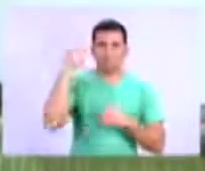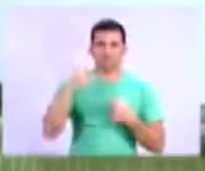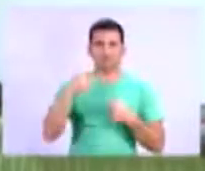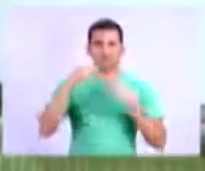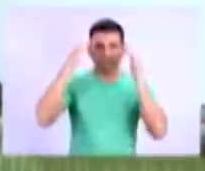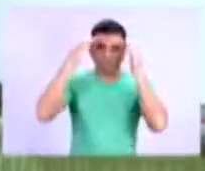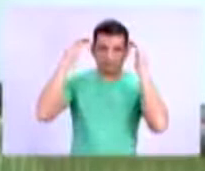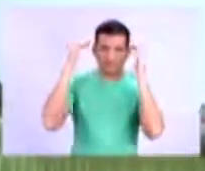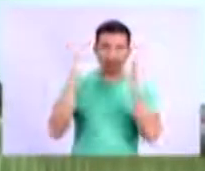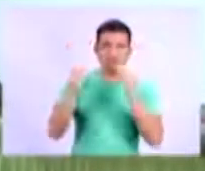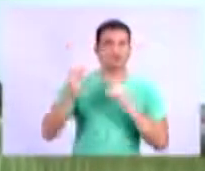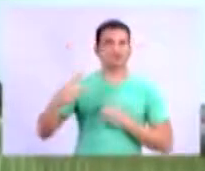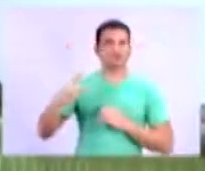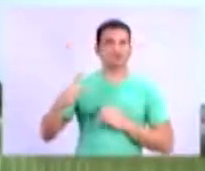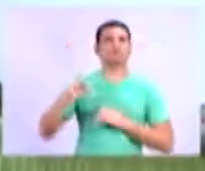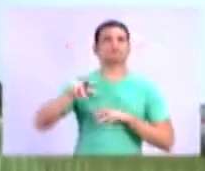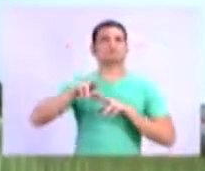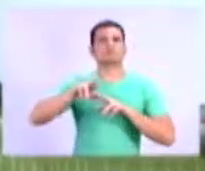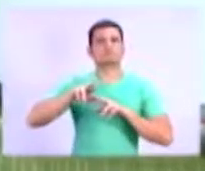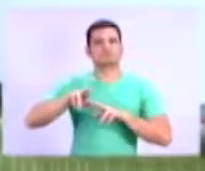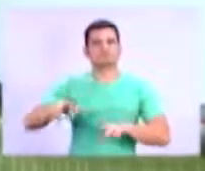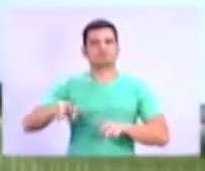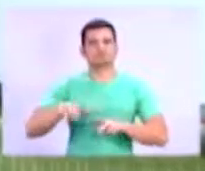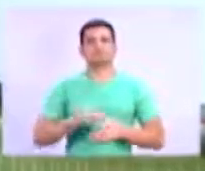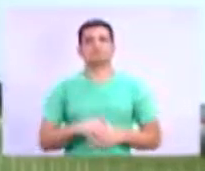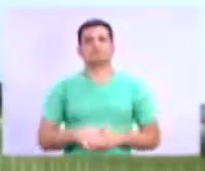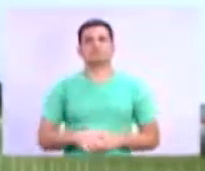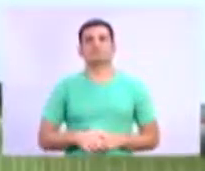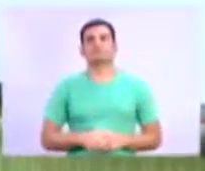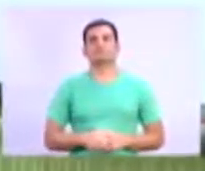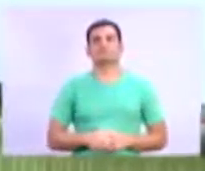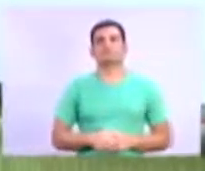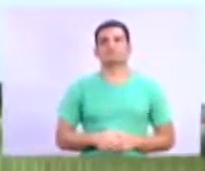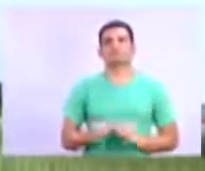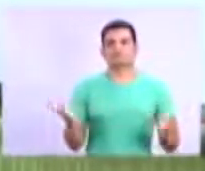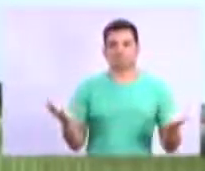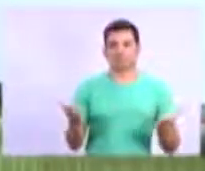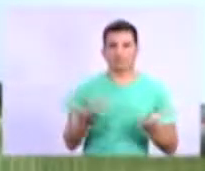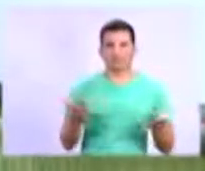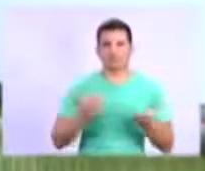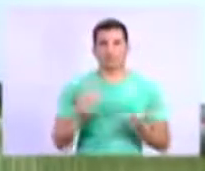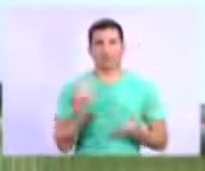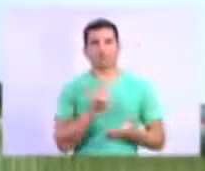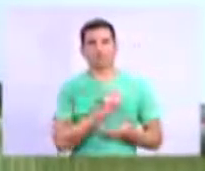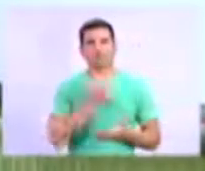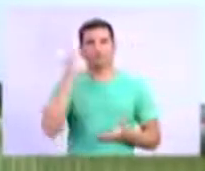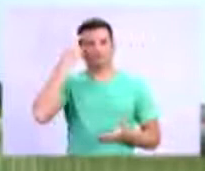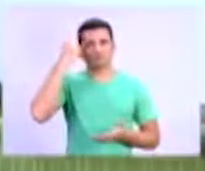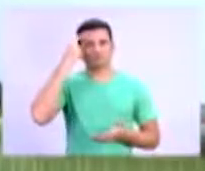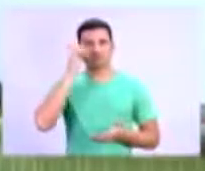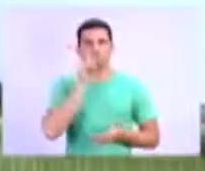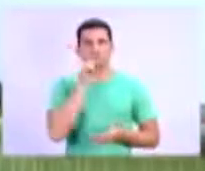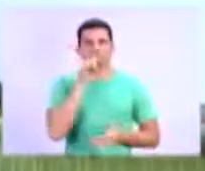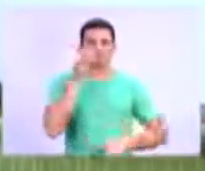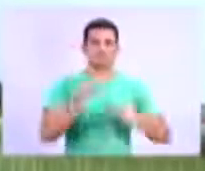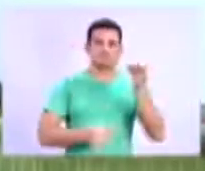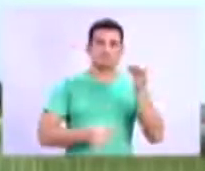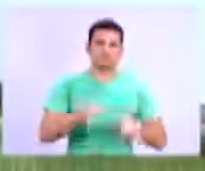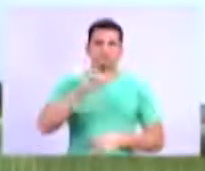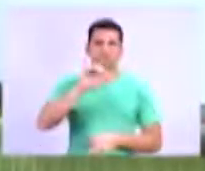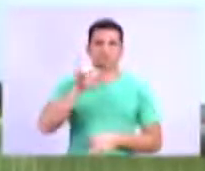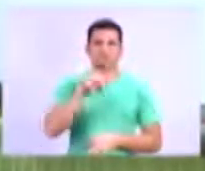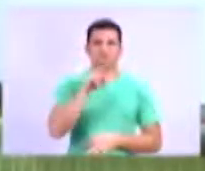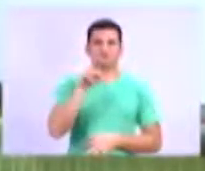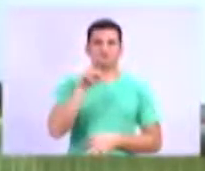suas diferenças, né? Hoje, quando nós pensamos em justiça, por exemplo, né? Quando se fala em justiça, no